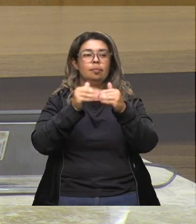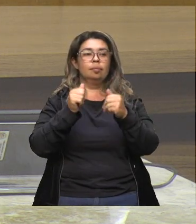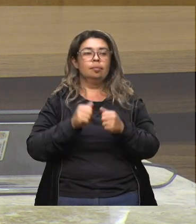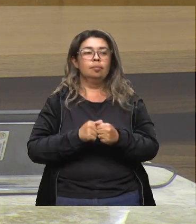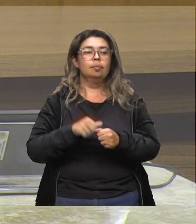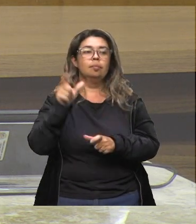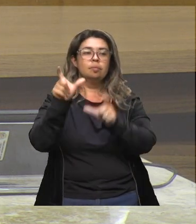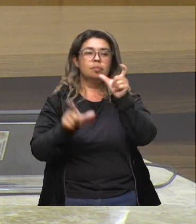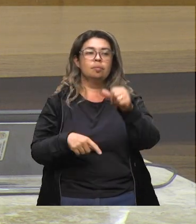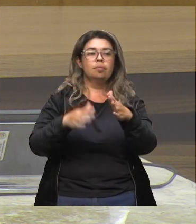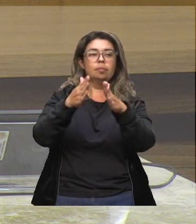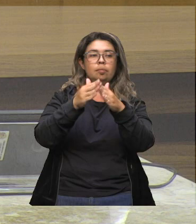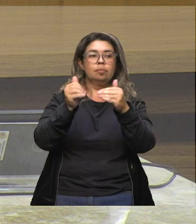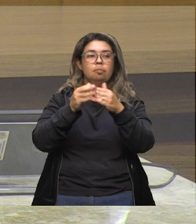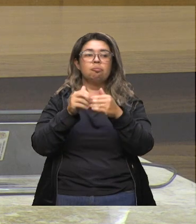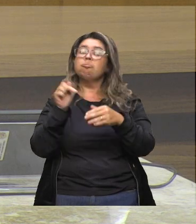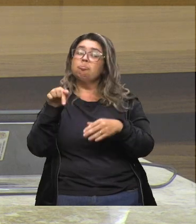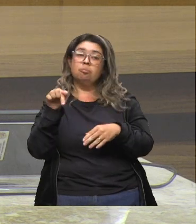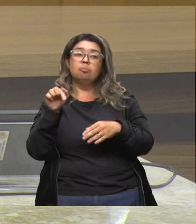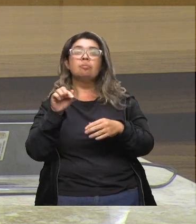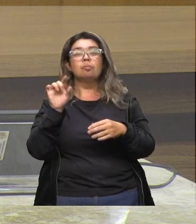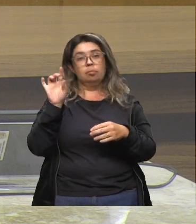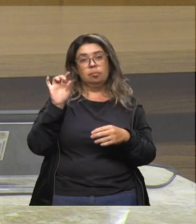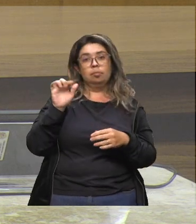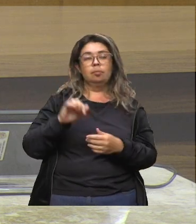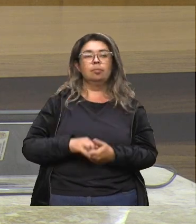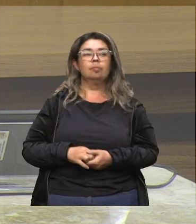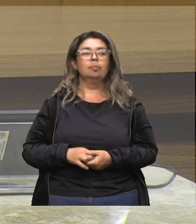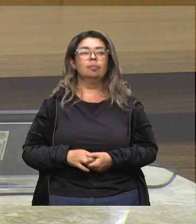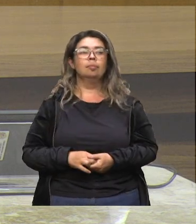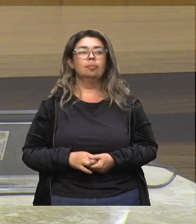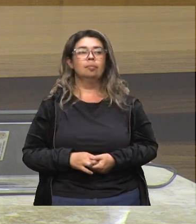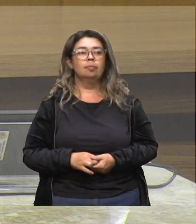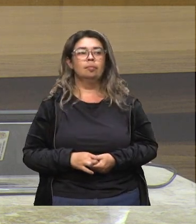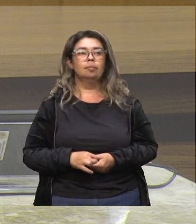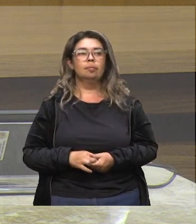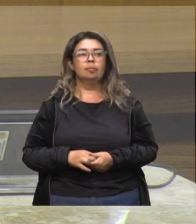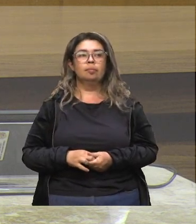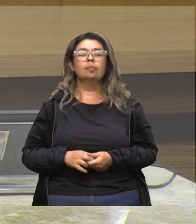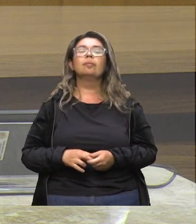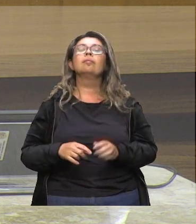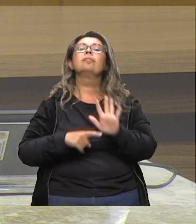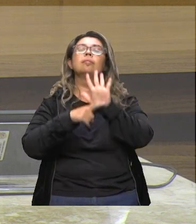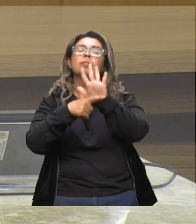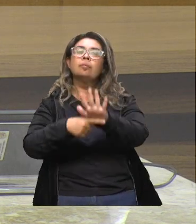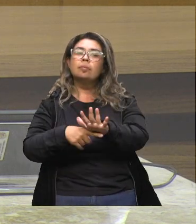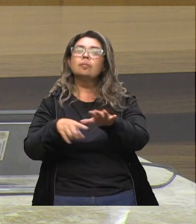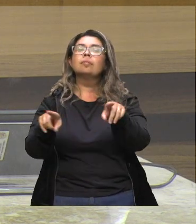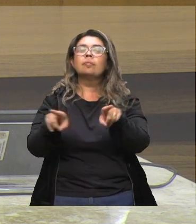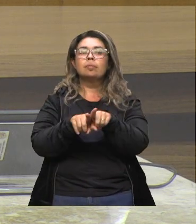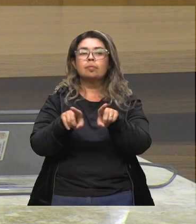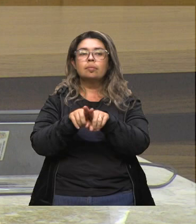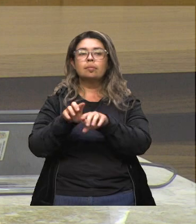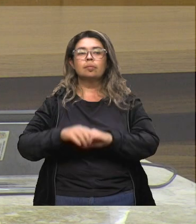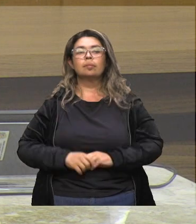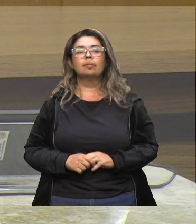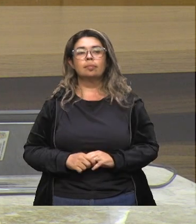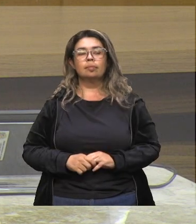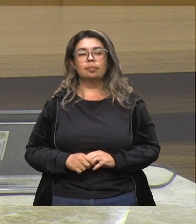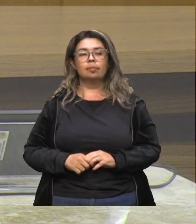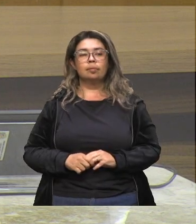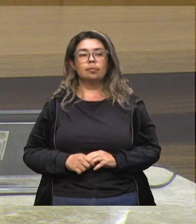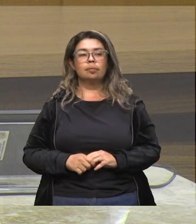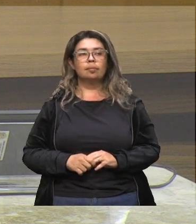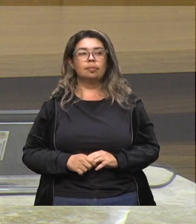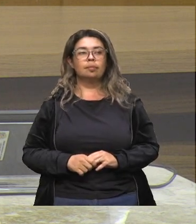vêm cobrando, não é de hoje, né? Estamos aí para engrossar o caldo também, né? E que